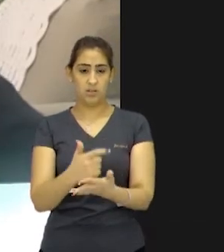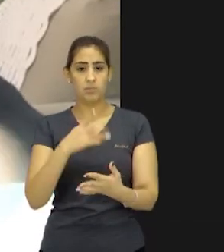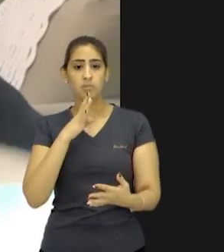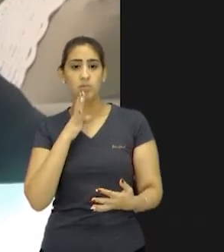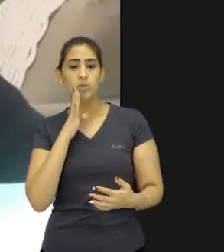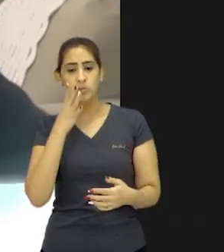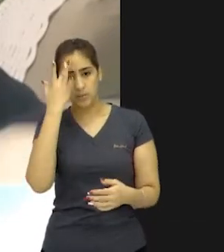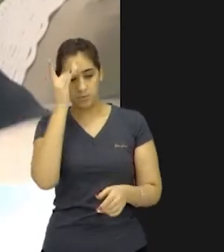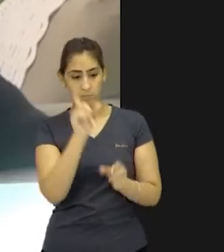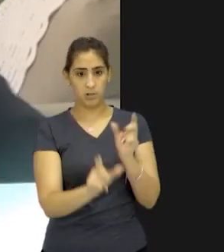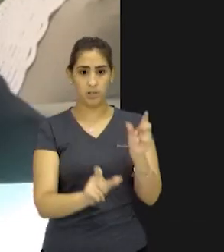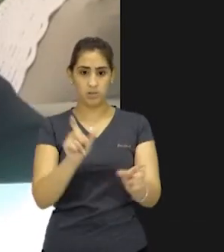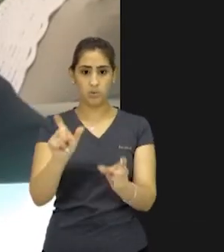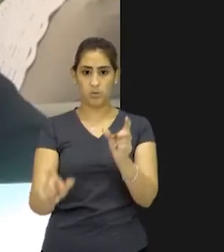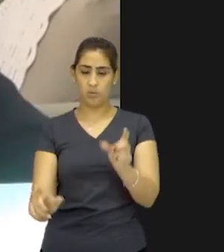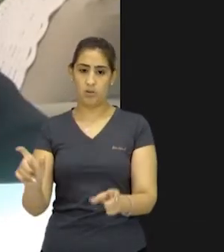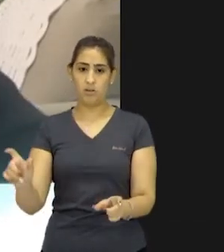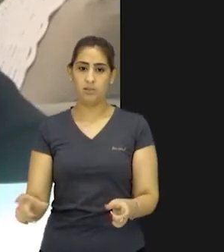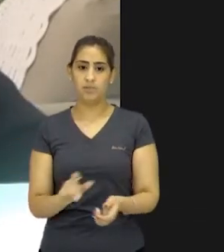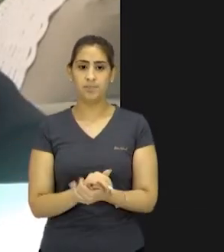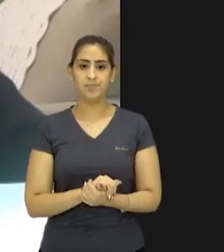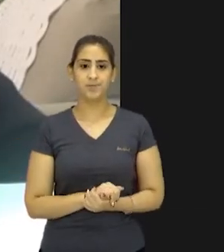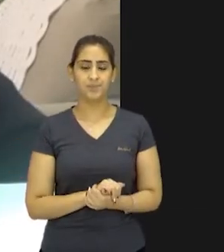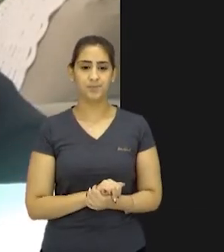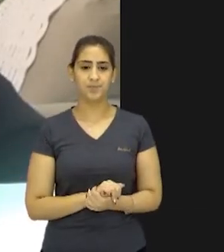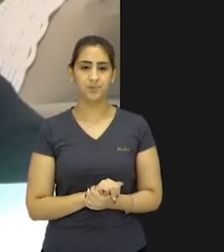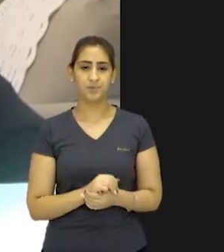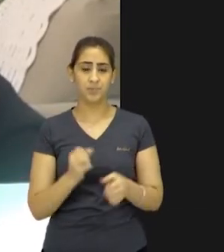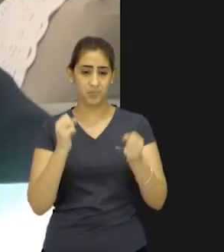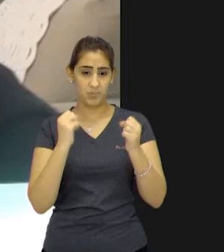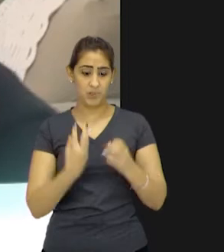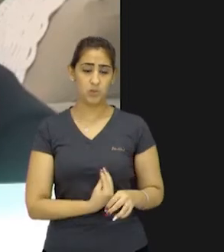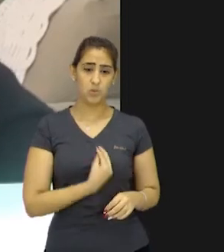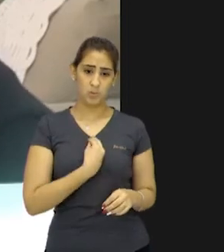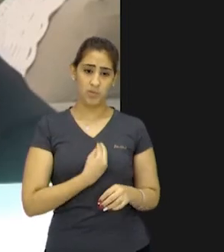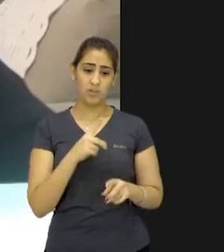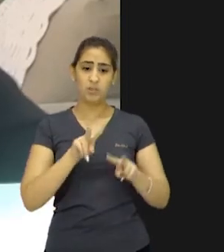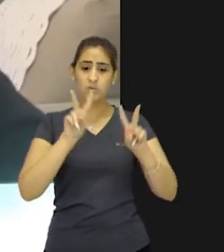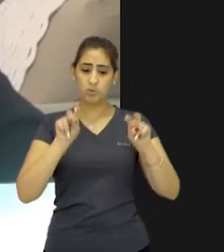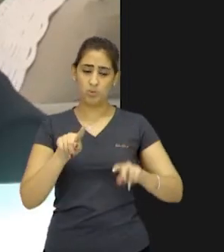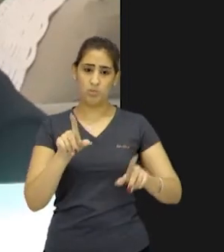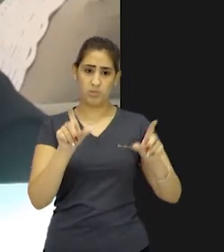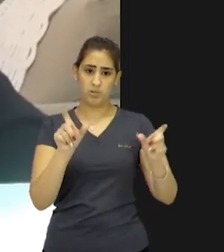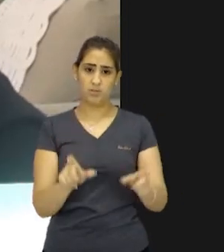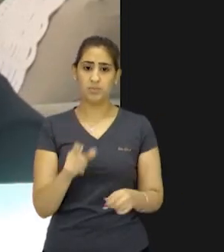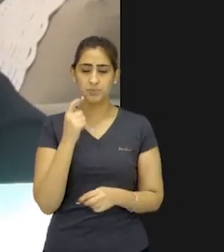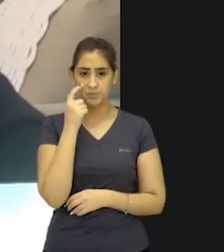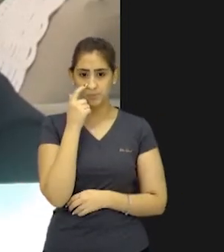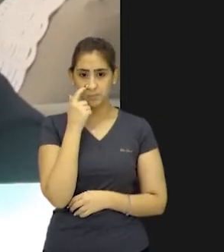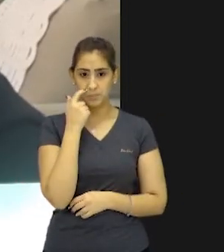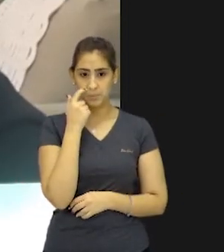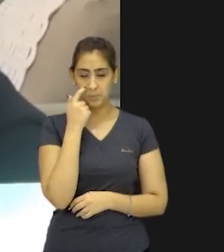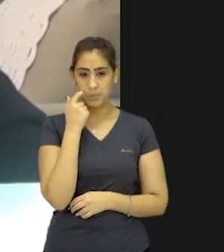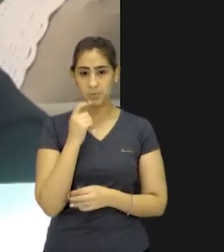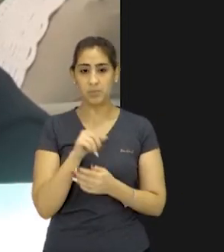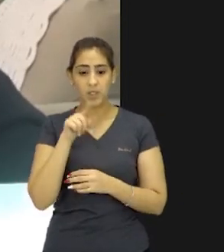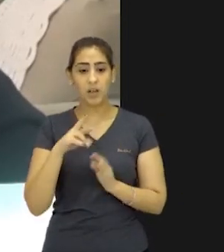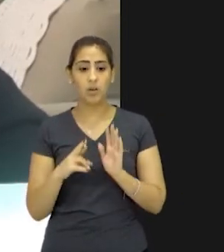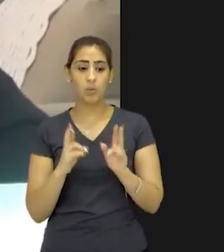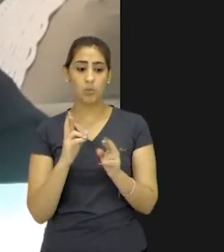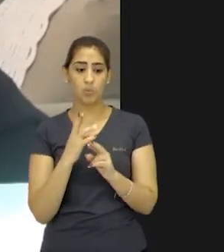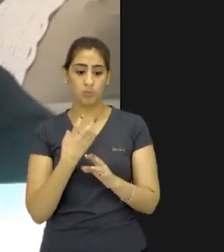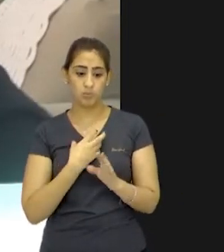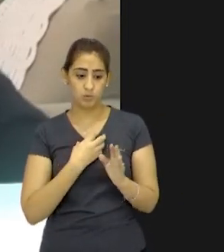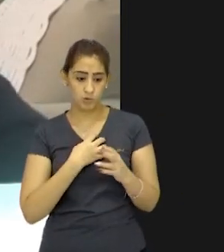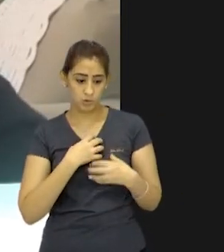várias pessoas, me levou para poder sobreviver disso, né? E é o recurso que eu uso até